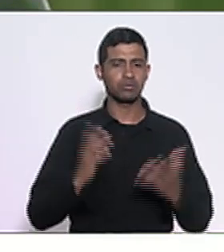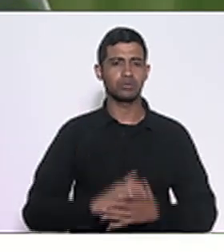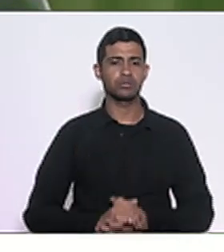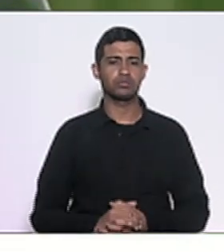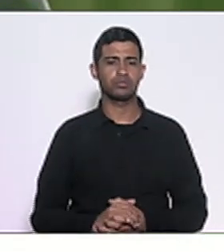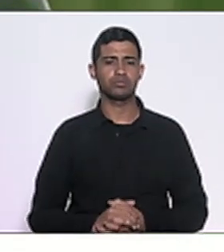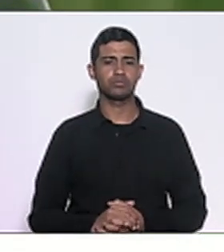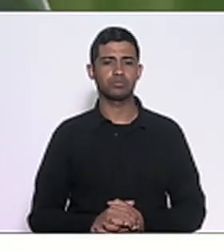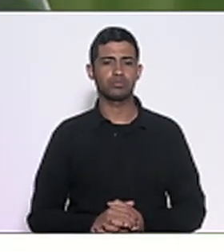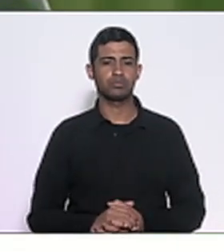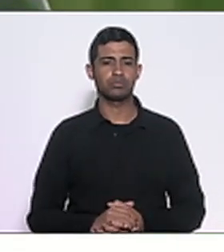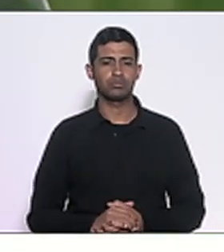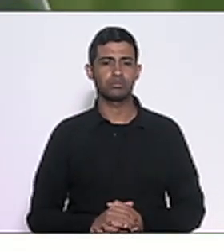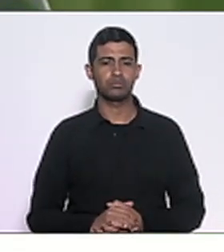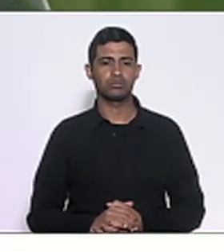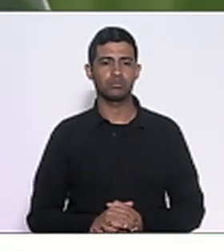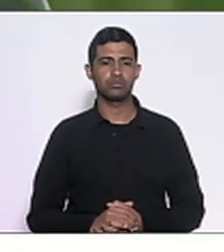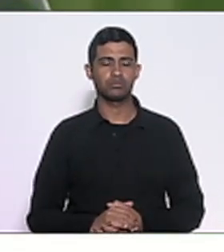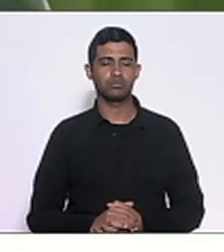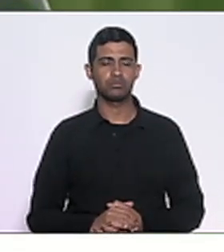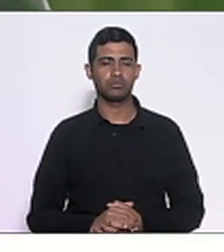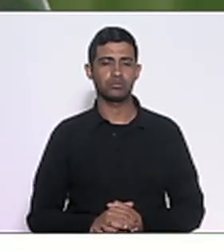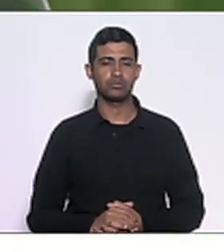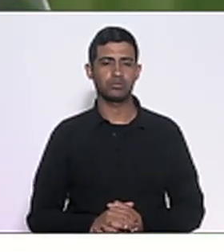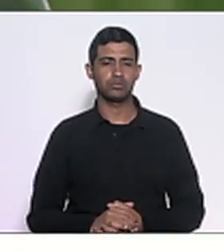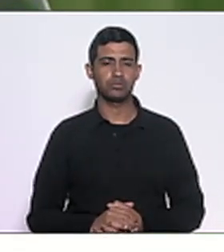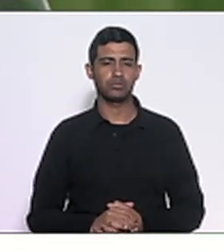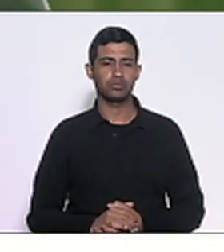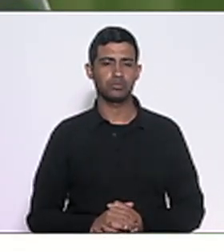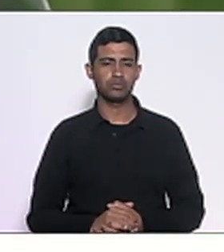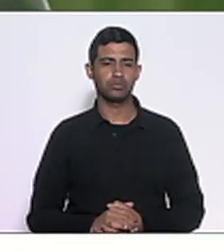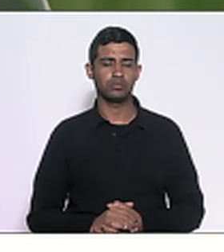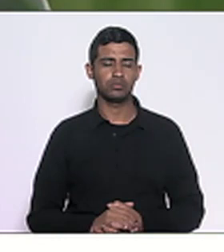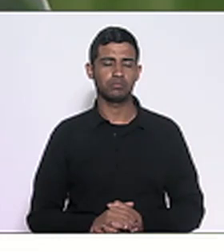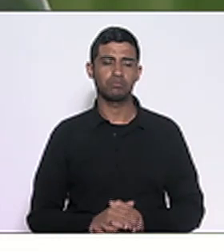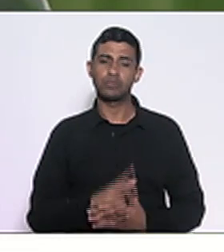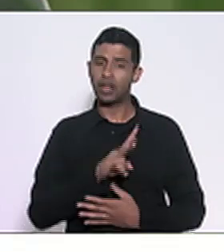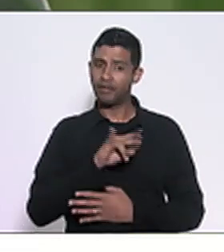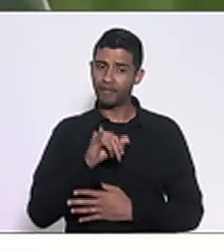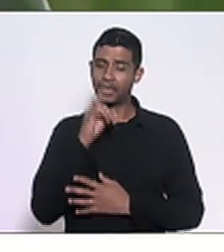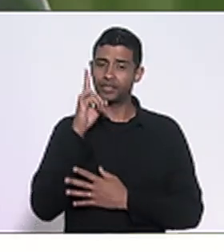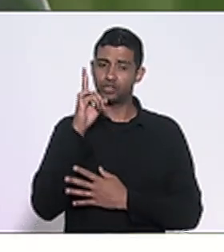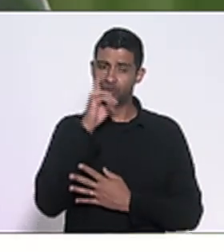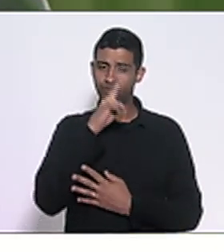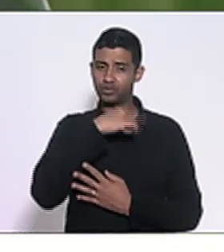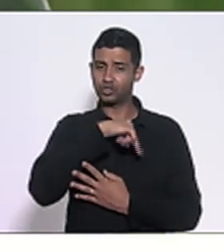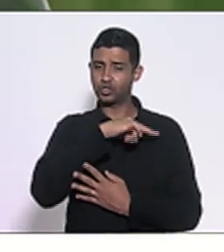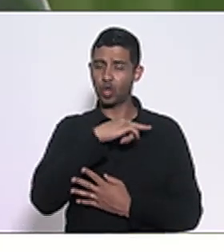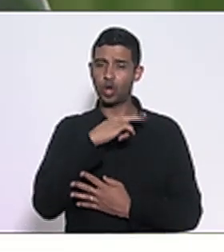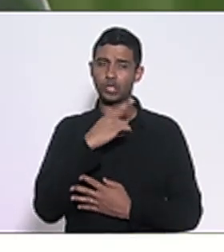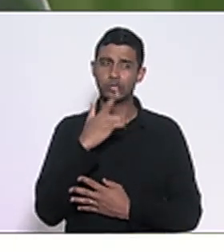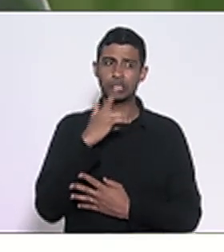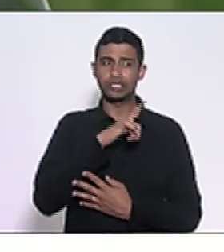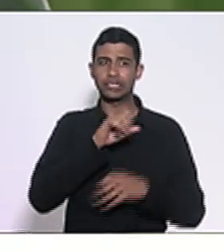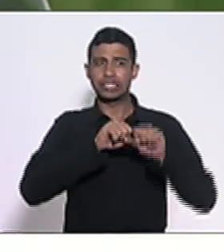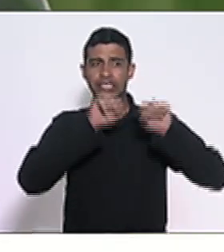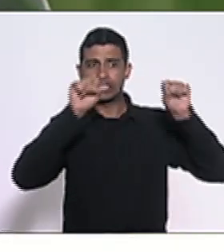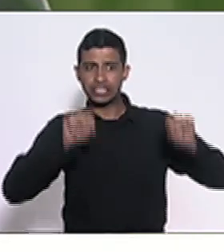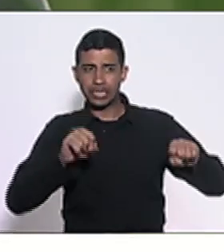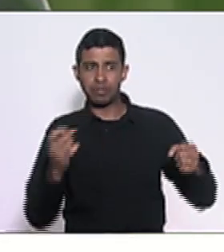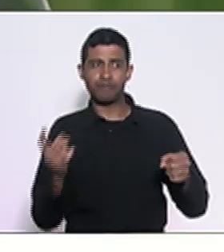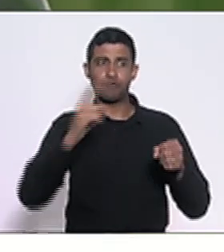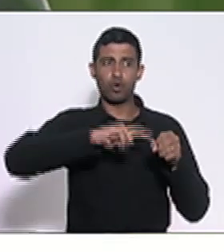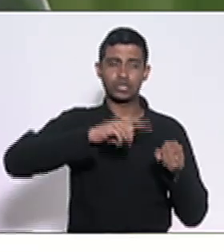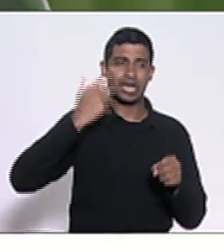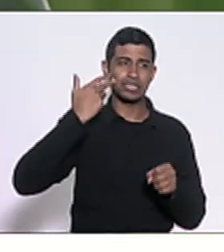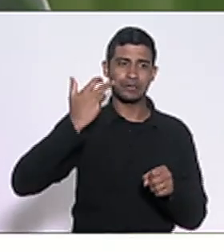e a gente conseguir, em tempo hábil, conseguir novamente colocar o sistema em cima. Há esse risco, isso é